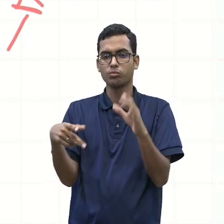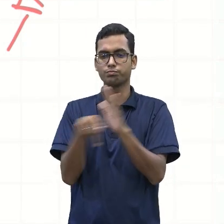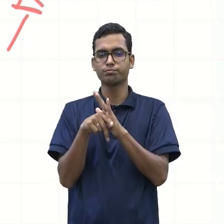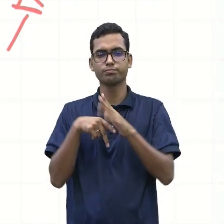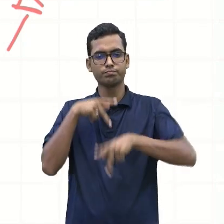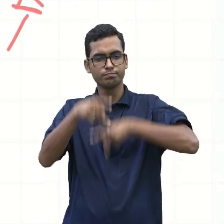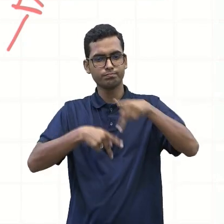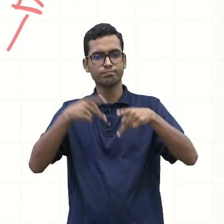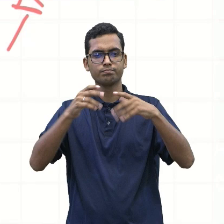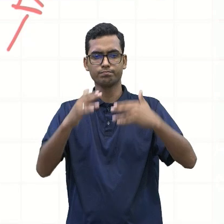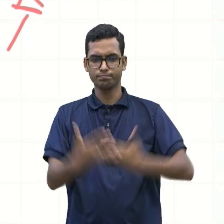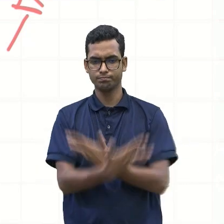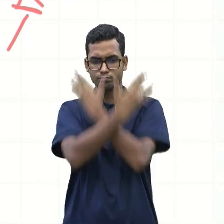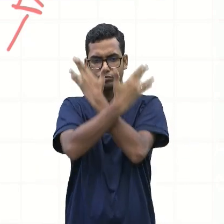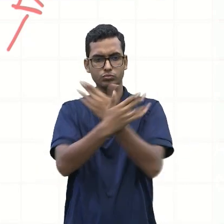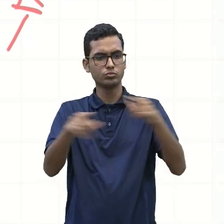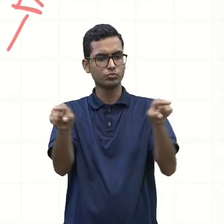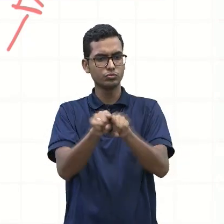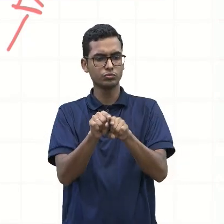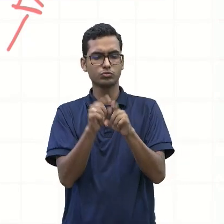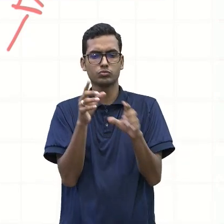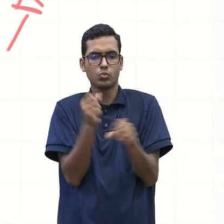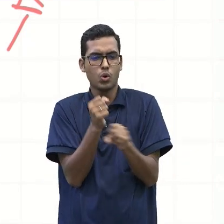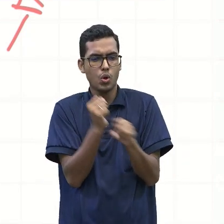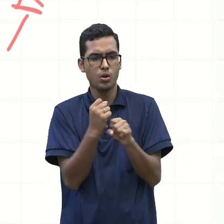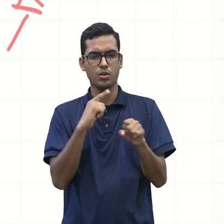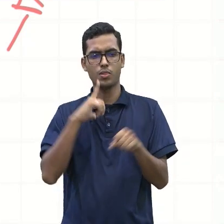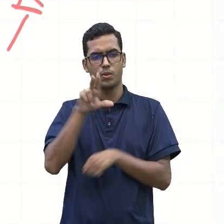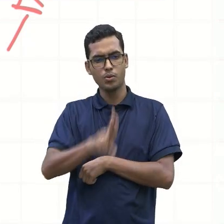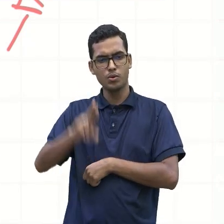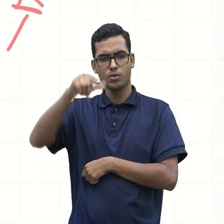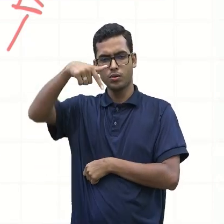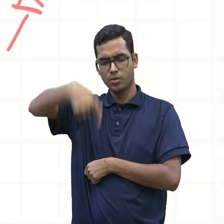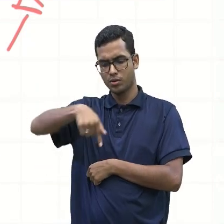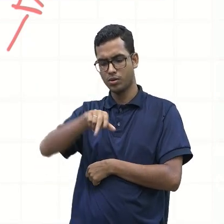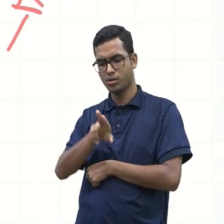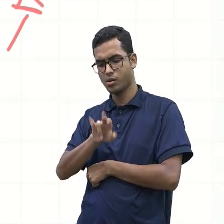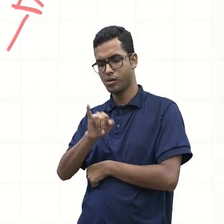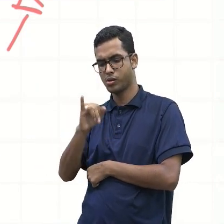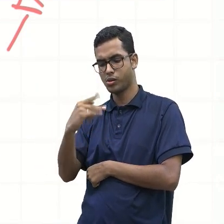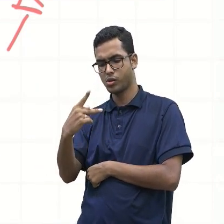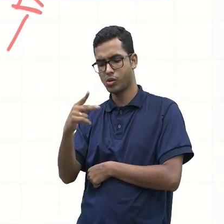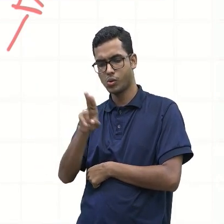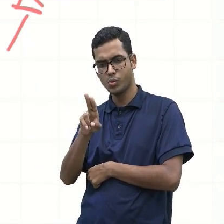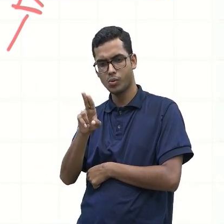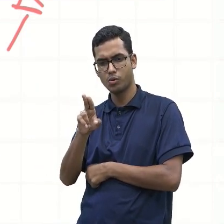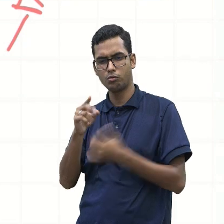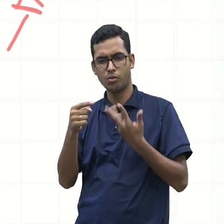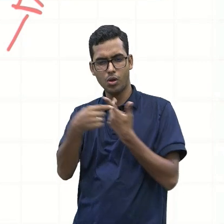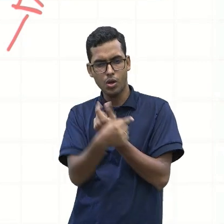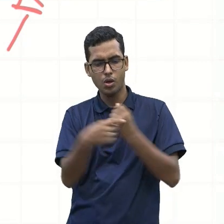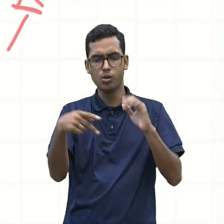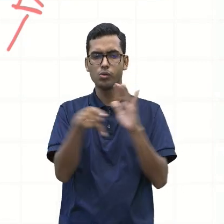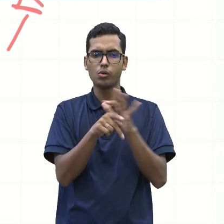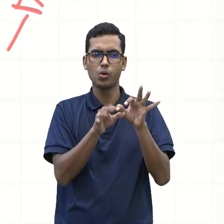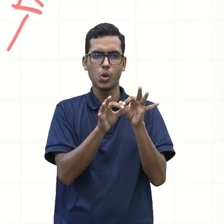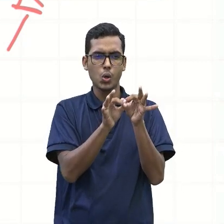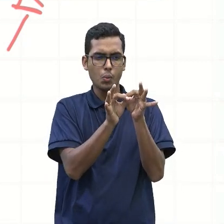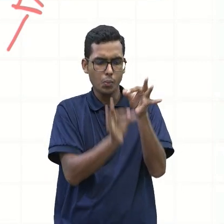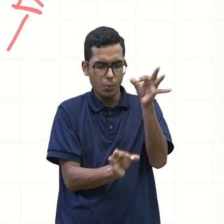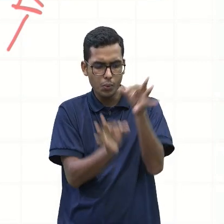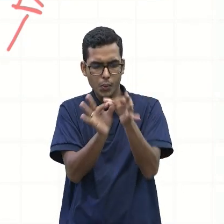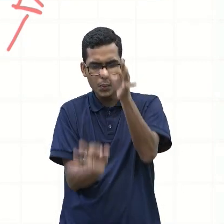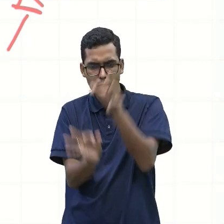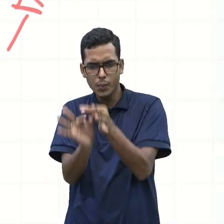registro contábil usado pelos incas era o quipu, que era uma espécie de conjunto de cordas, e essas cordas elas